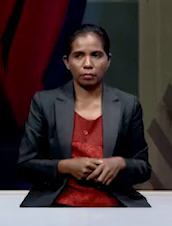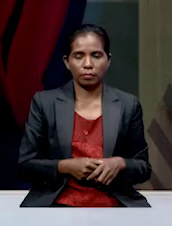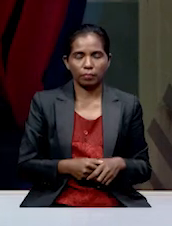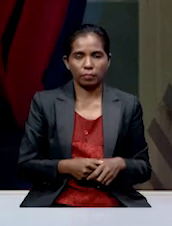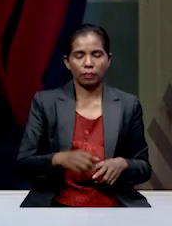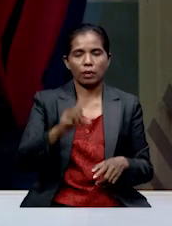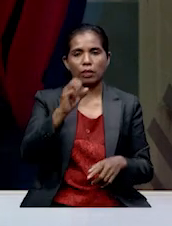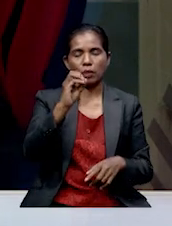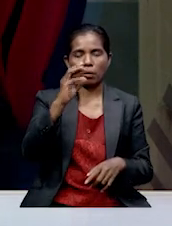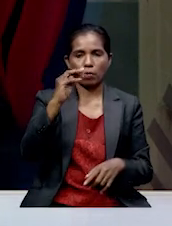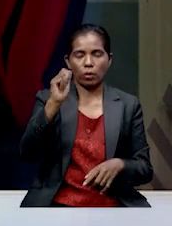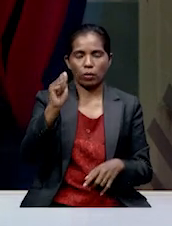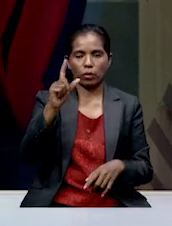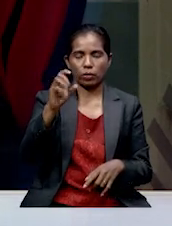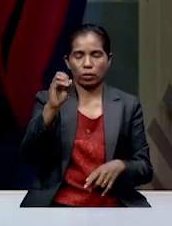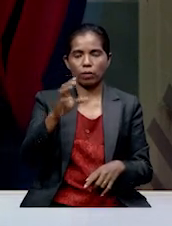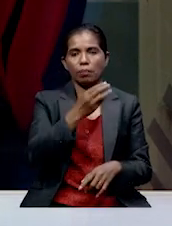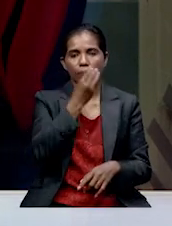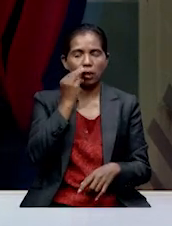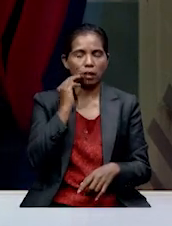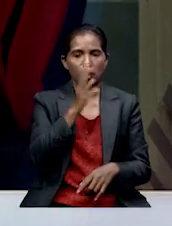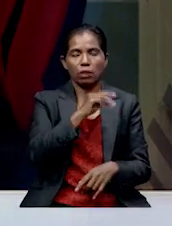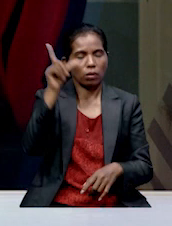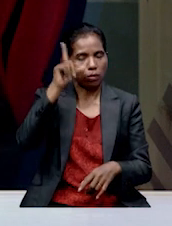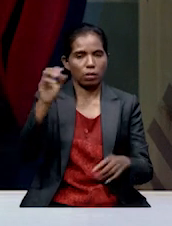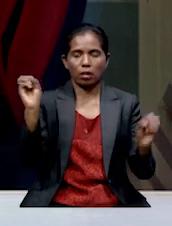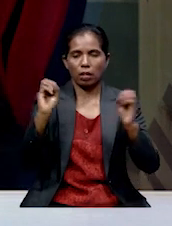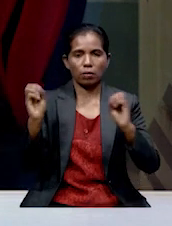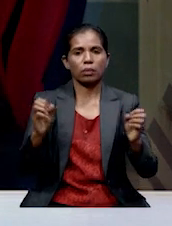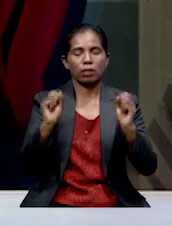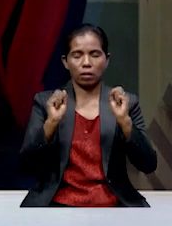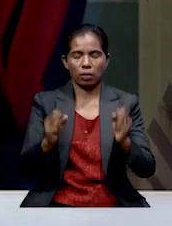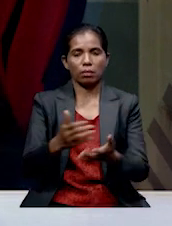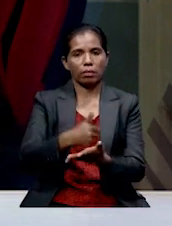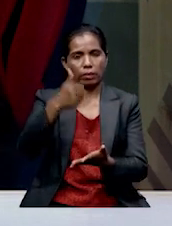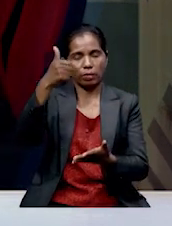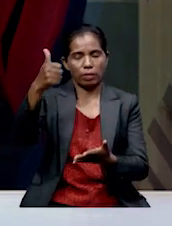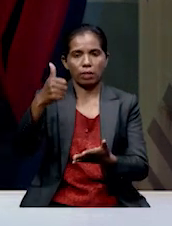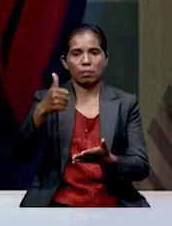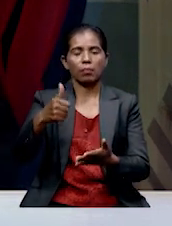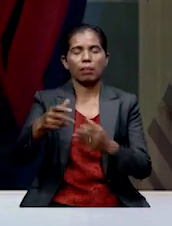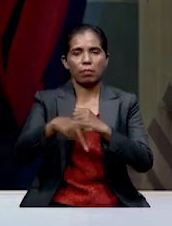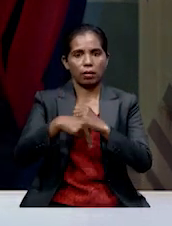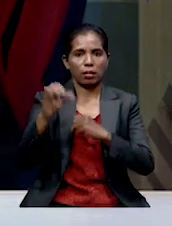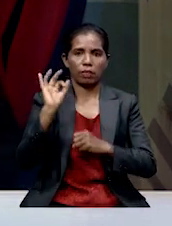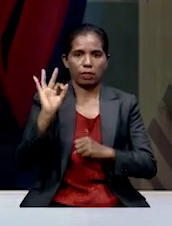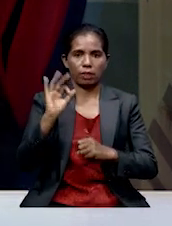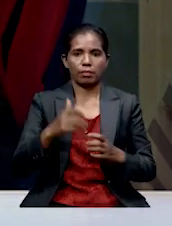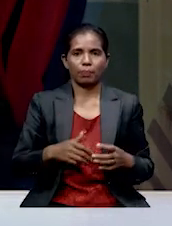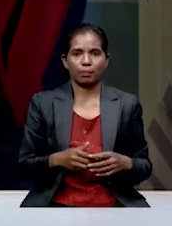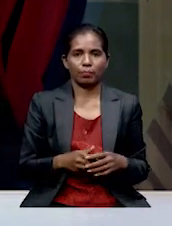Somocho hateteng Maria Alkatiri Holuolo Laos Alternativa ba Victoria Freteleng.